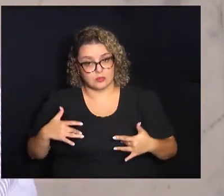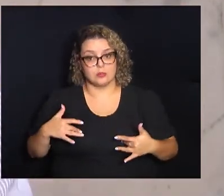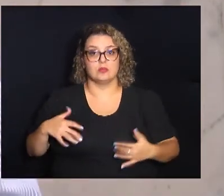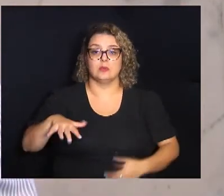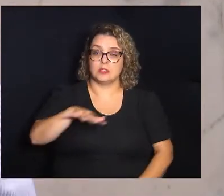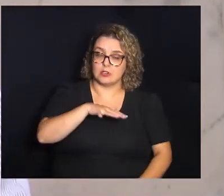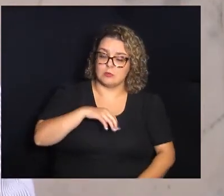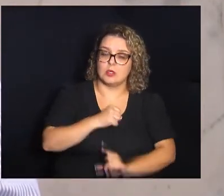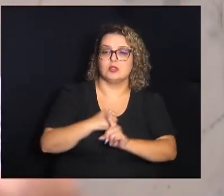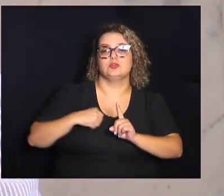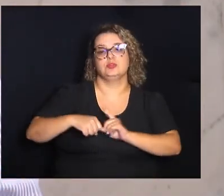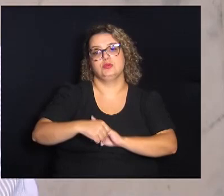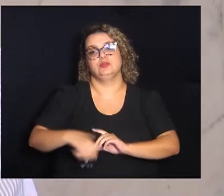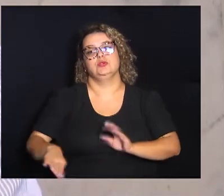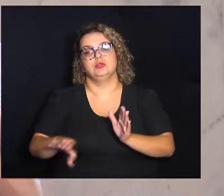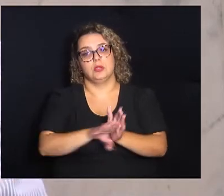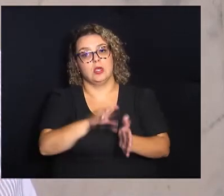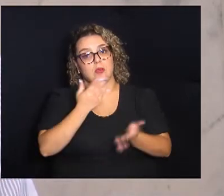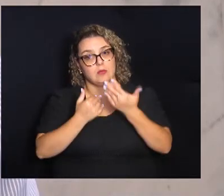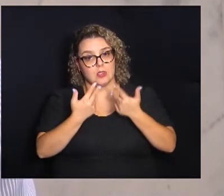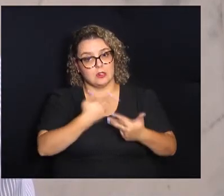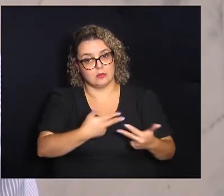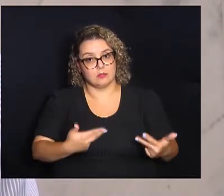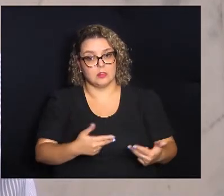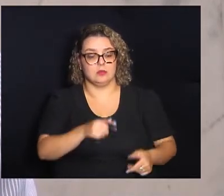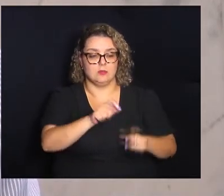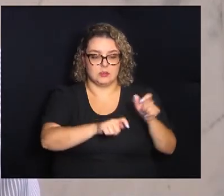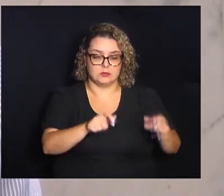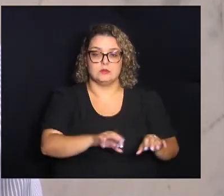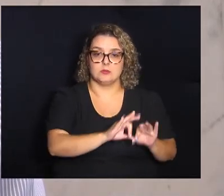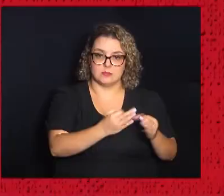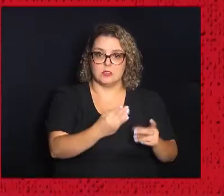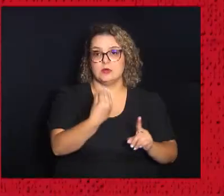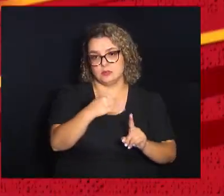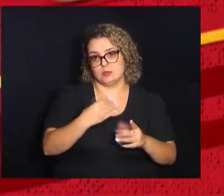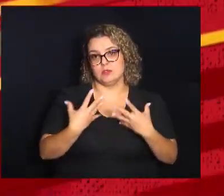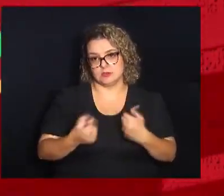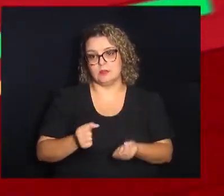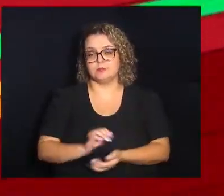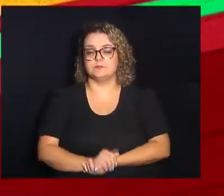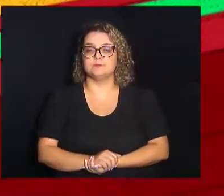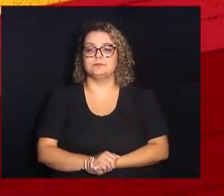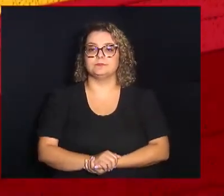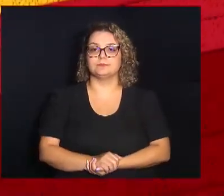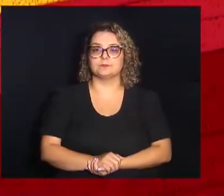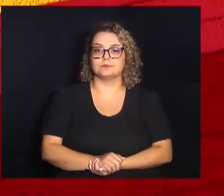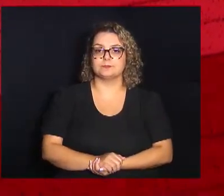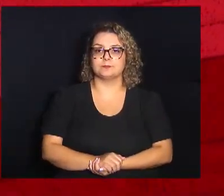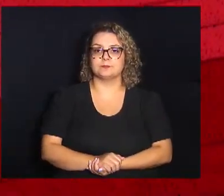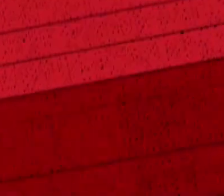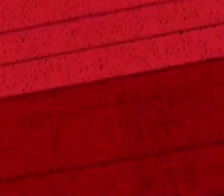social, de fazer chegar a ração para aquelas pessoas que estão mais precisando de receber a ração.